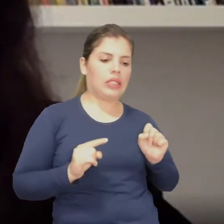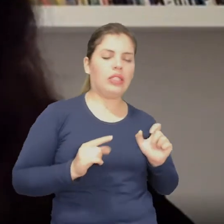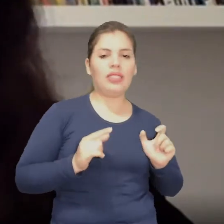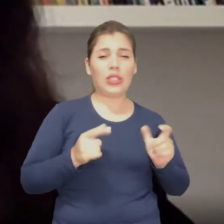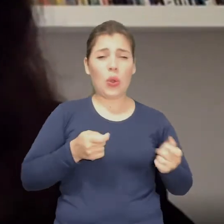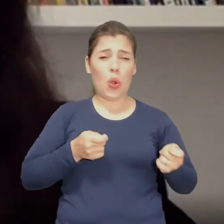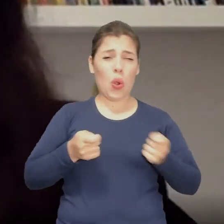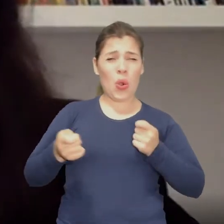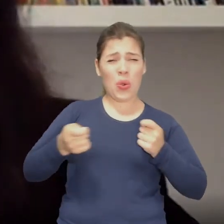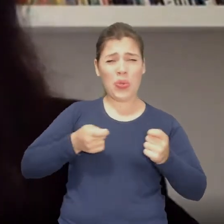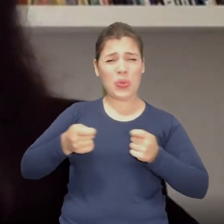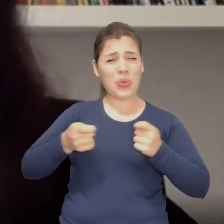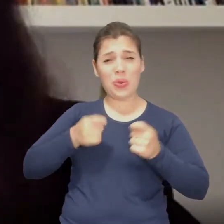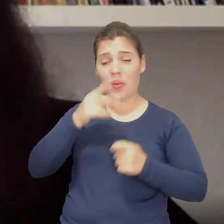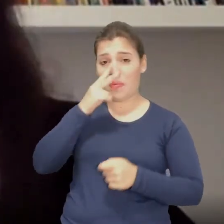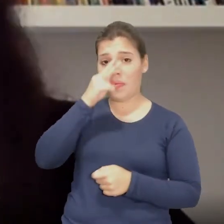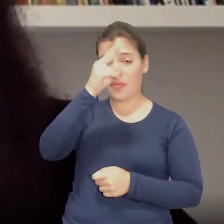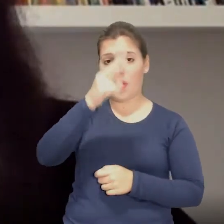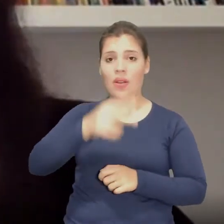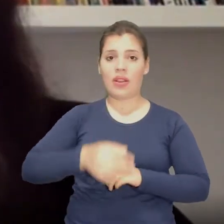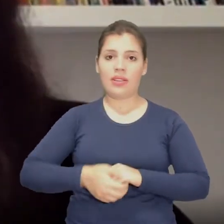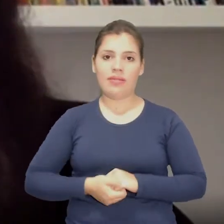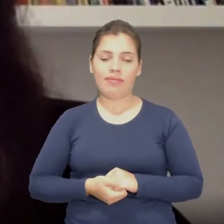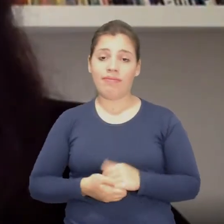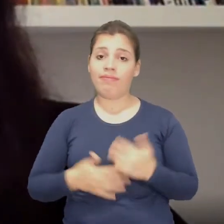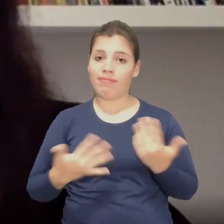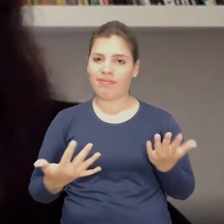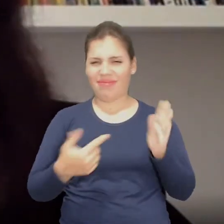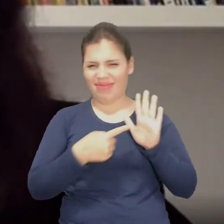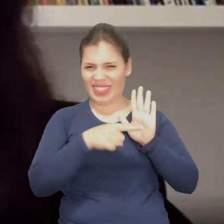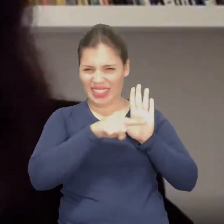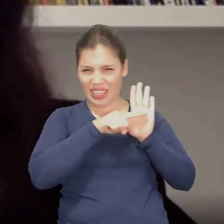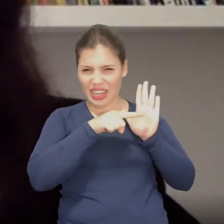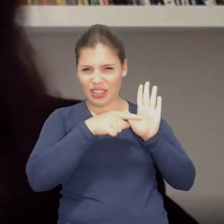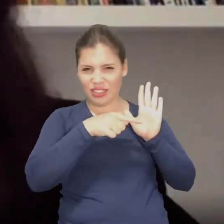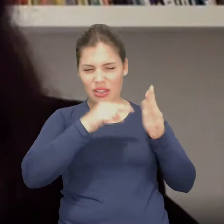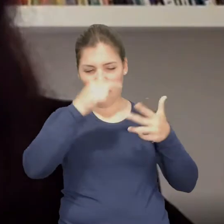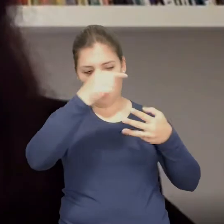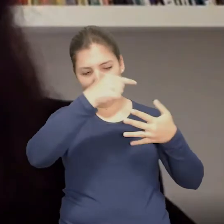Além disso, assim, de todo esse impacto negativo que eu estou